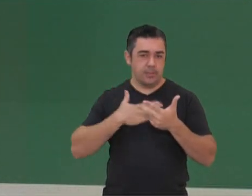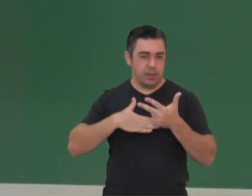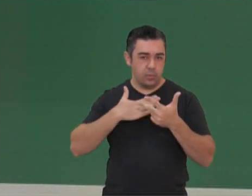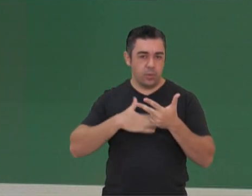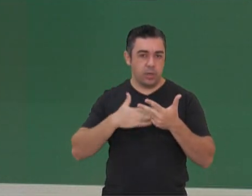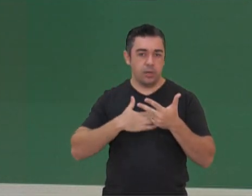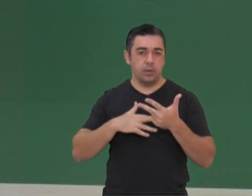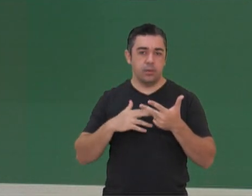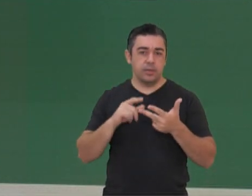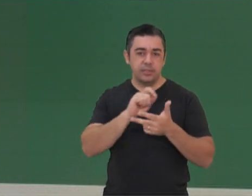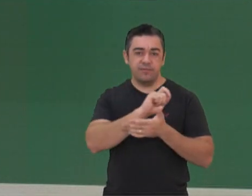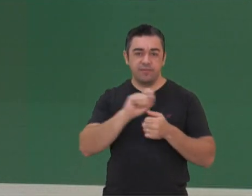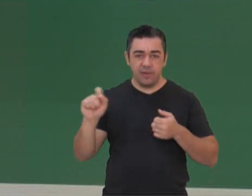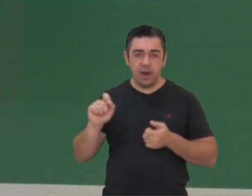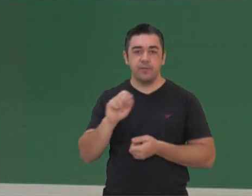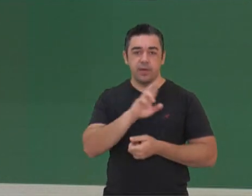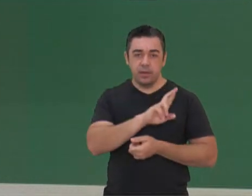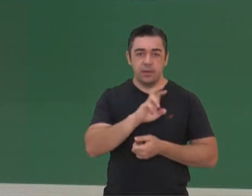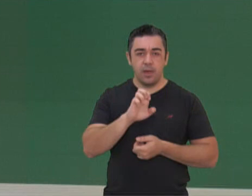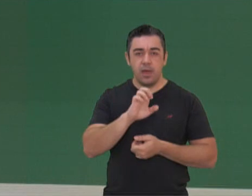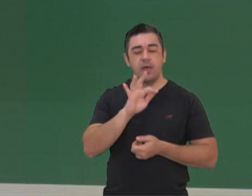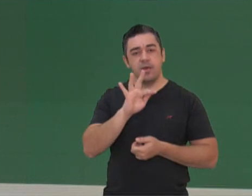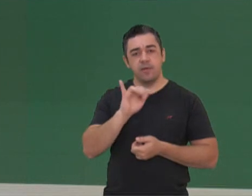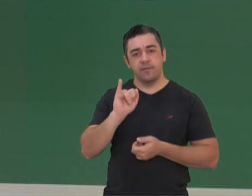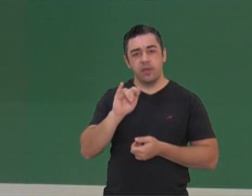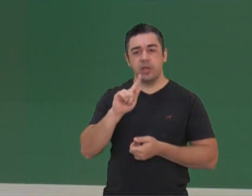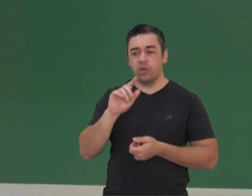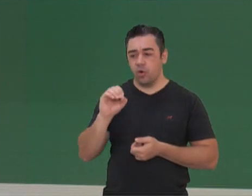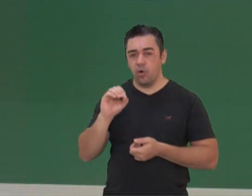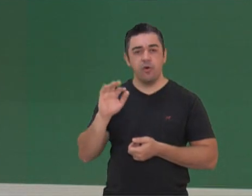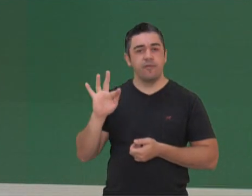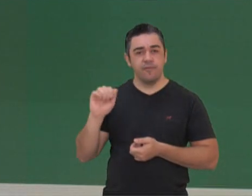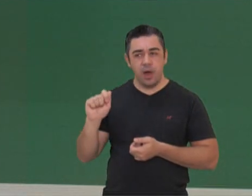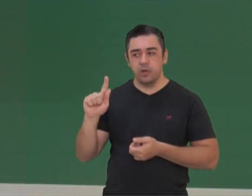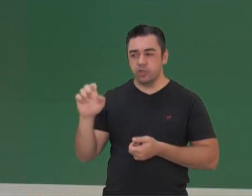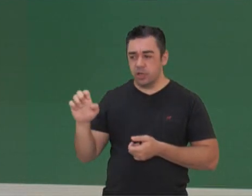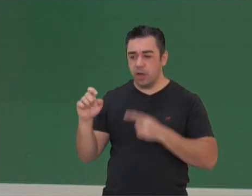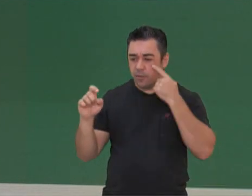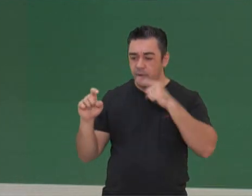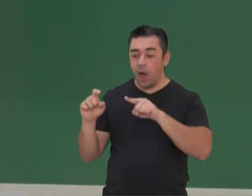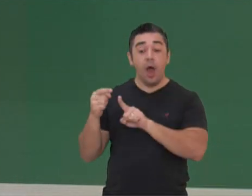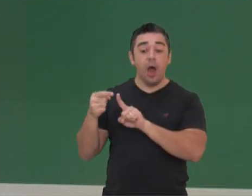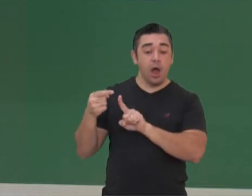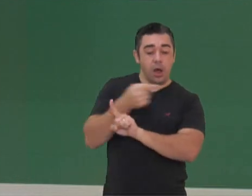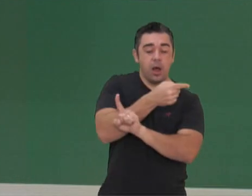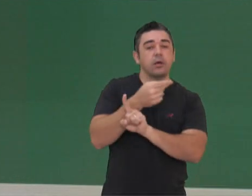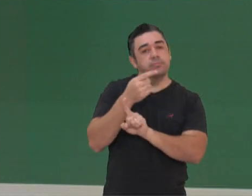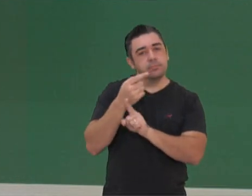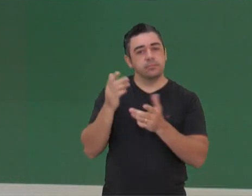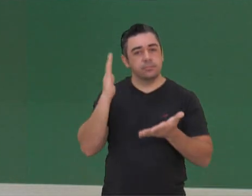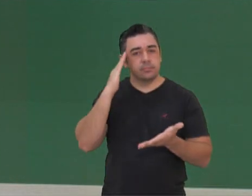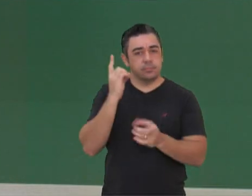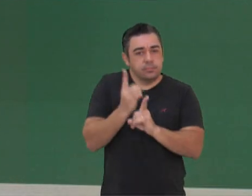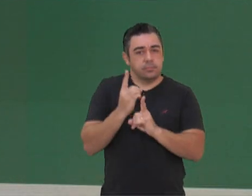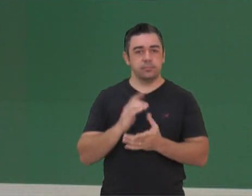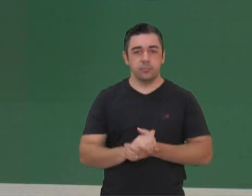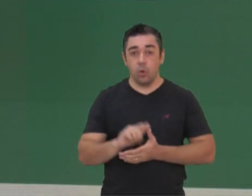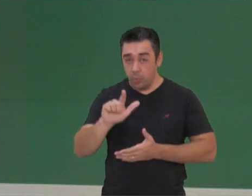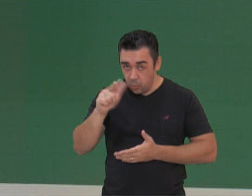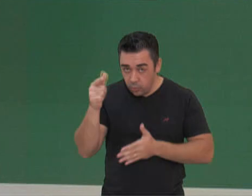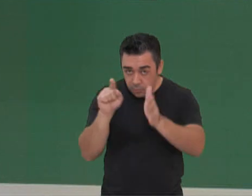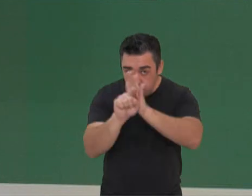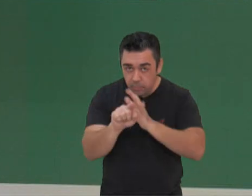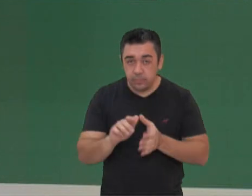Escreve o reficofage aí e faz a flechinha de o que ele é igual, o que ele é diferente, para resolver o exercício. Mais um quiz